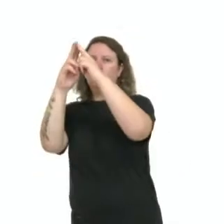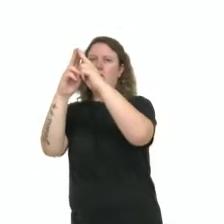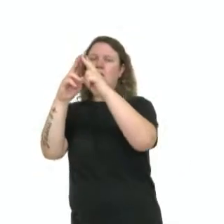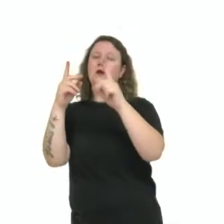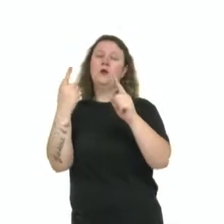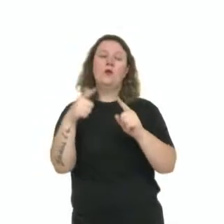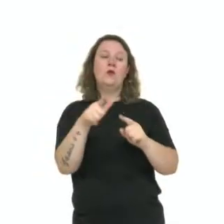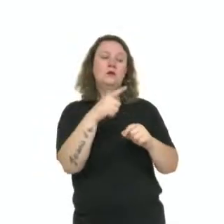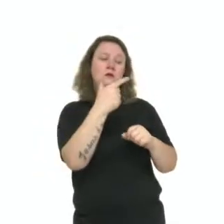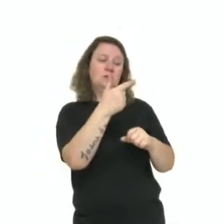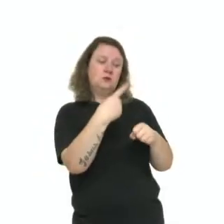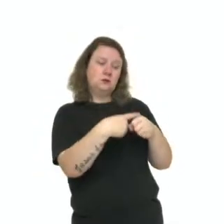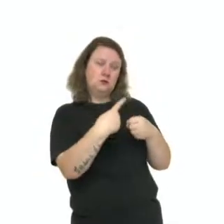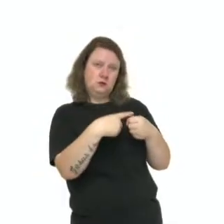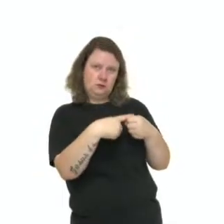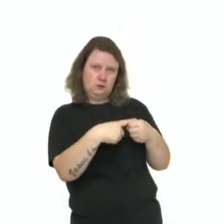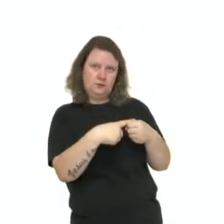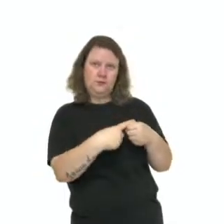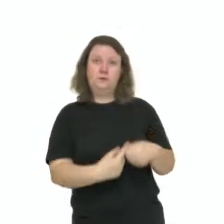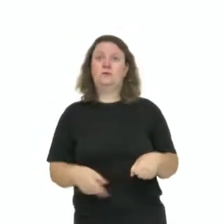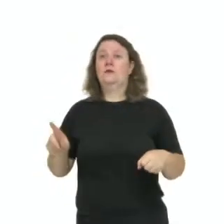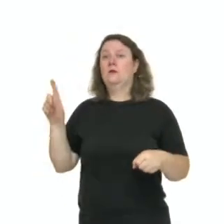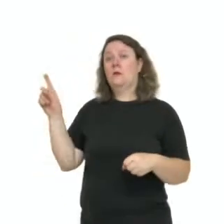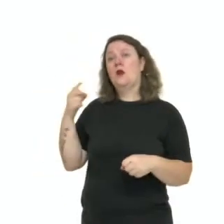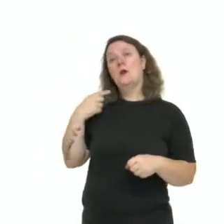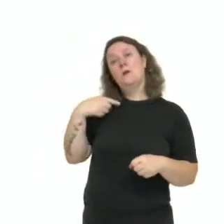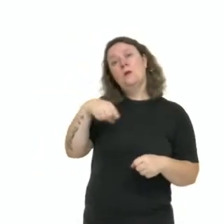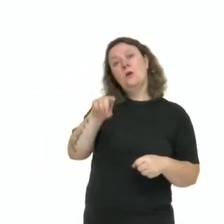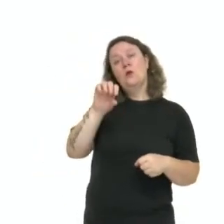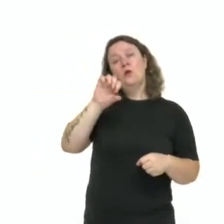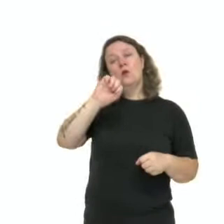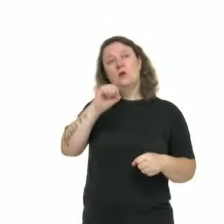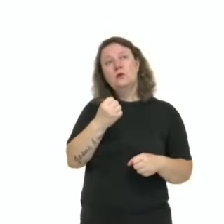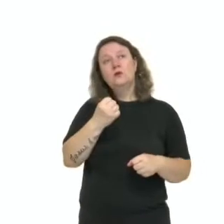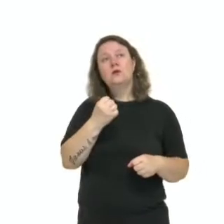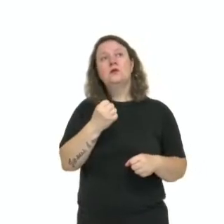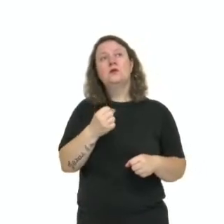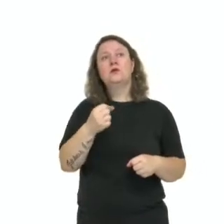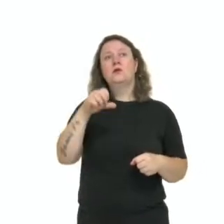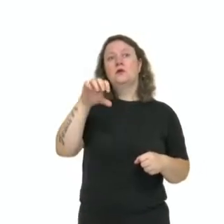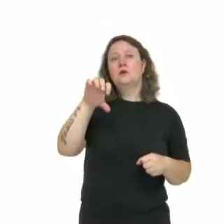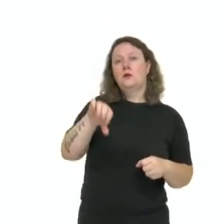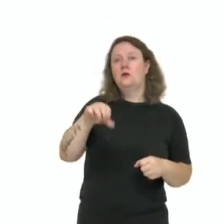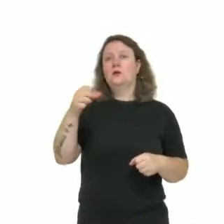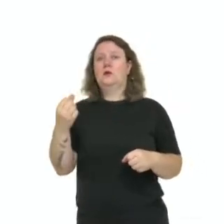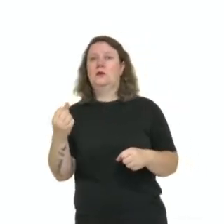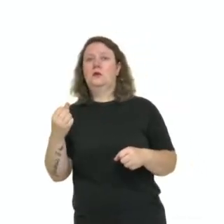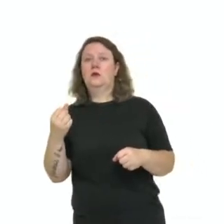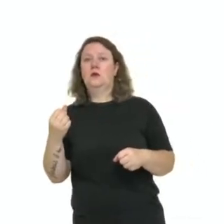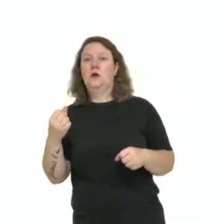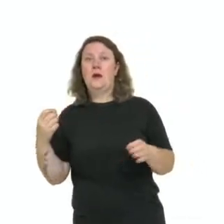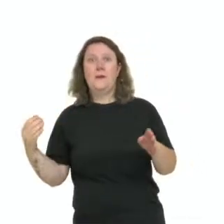O ciclismo participou em 1896 da estreia dos Jogos